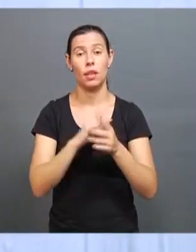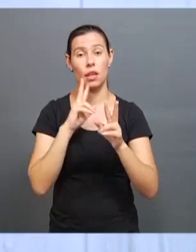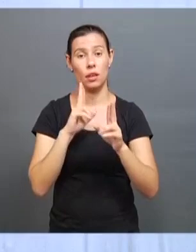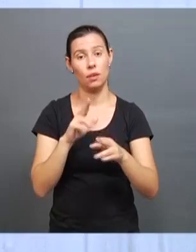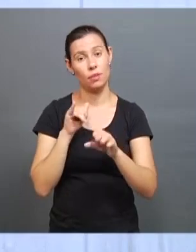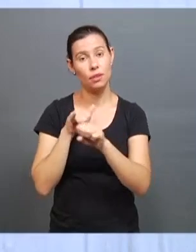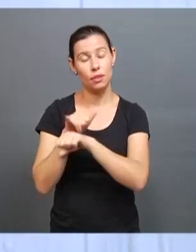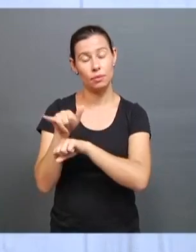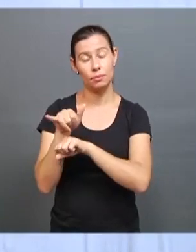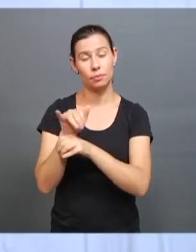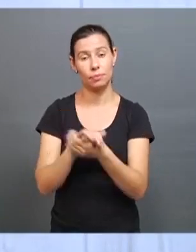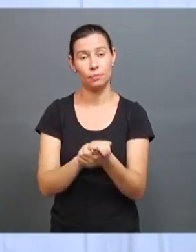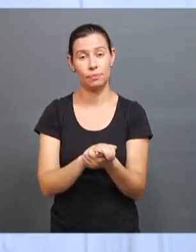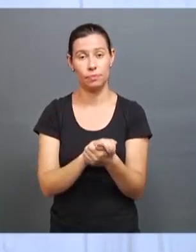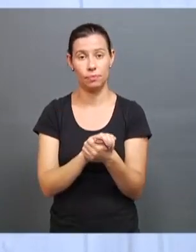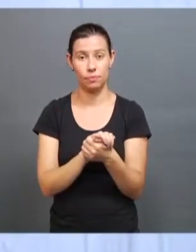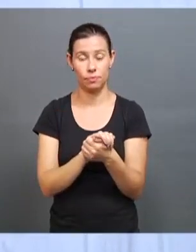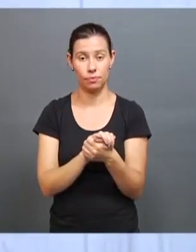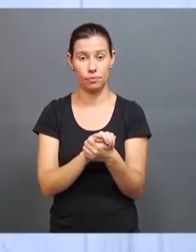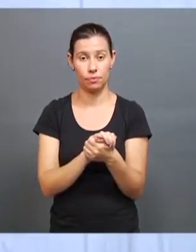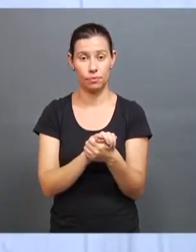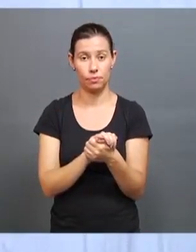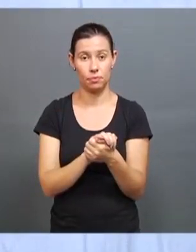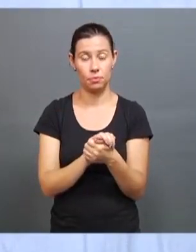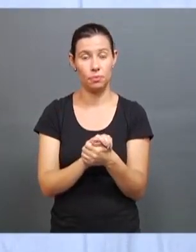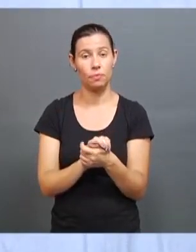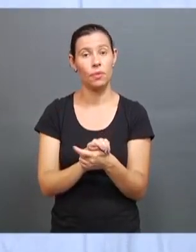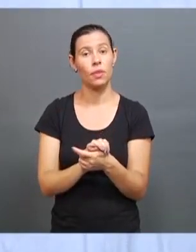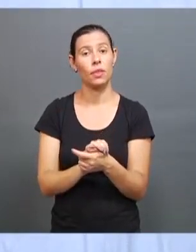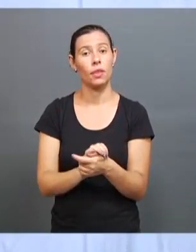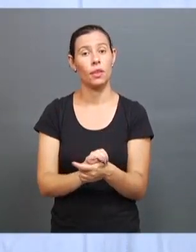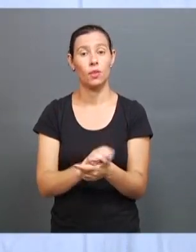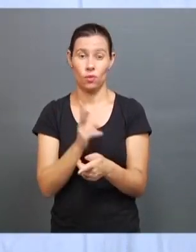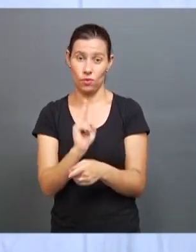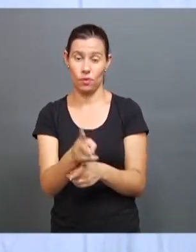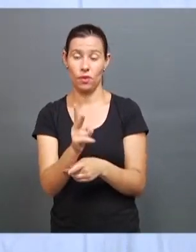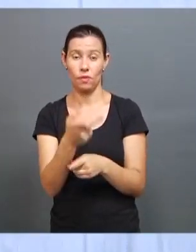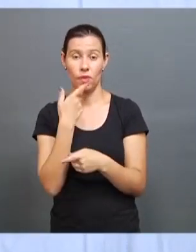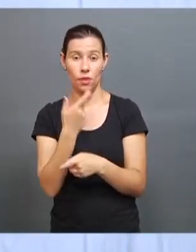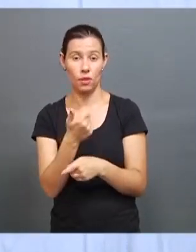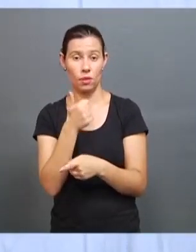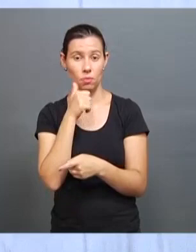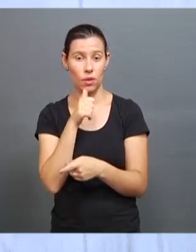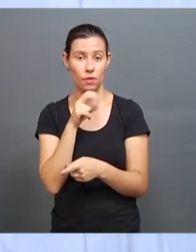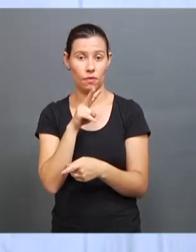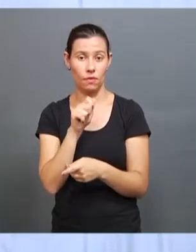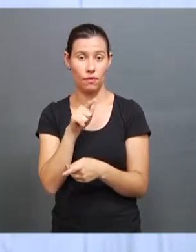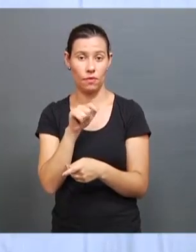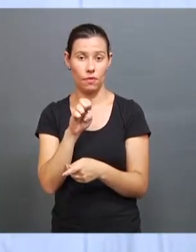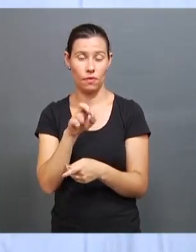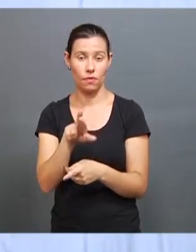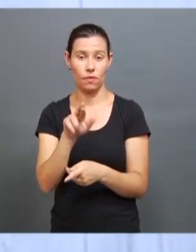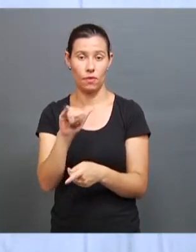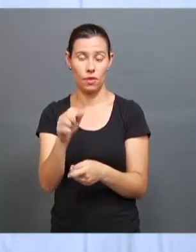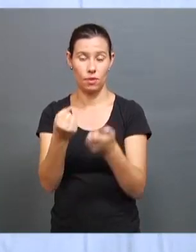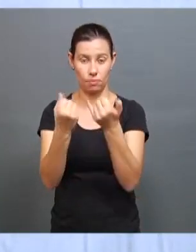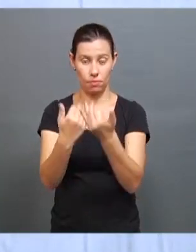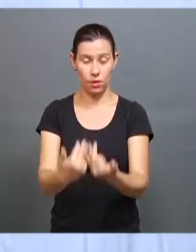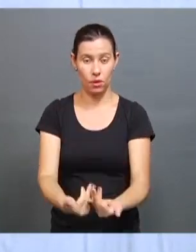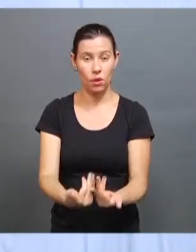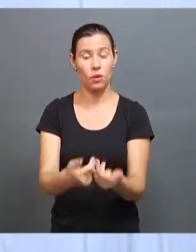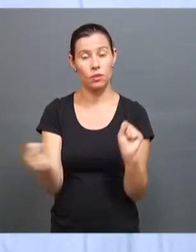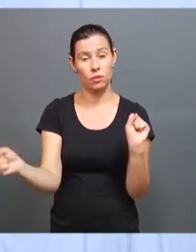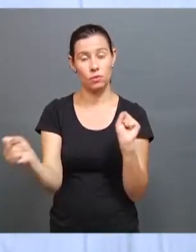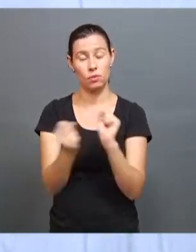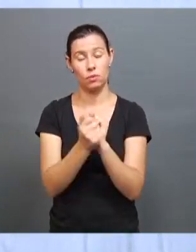tá? E aí, assim, eu queria até pegar o vínculo ali que a Valéria falou de um trecho sobre ir acompanhando a criança. Eu